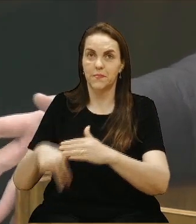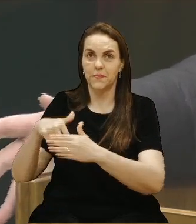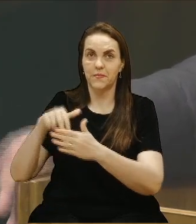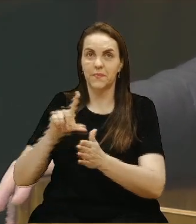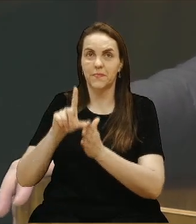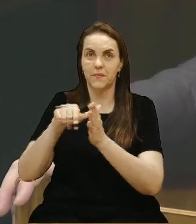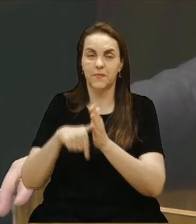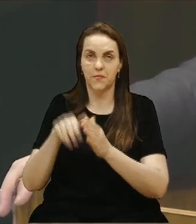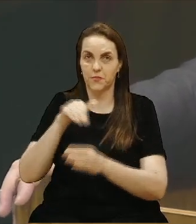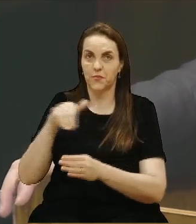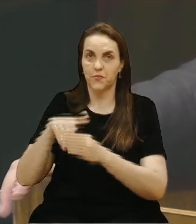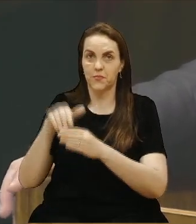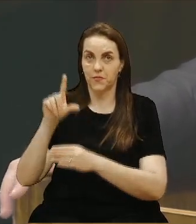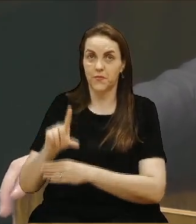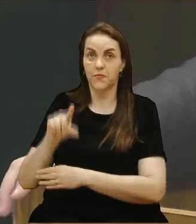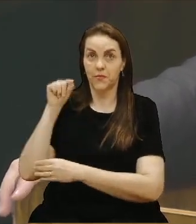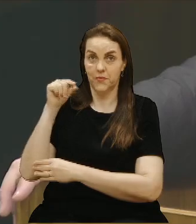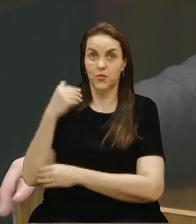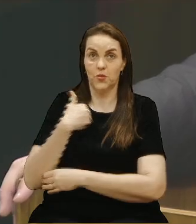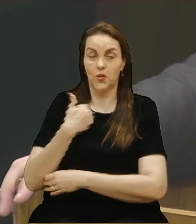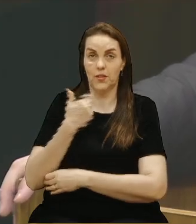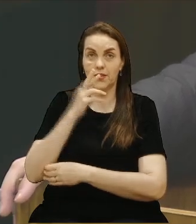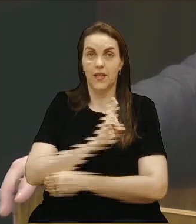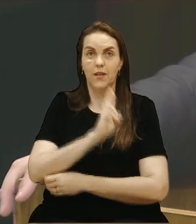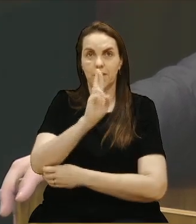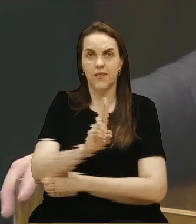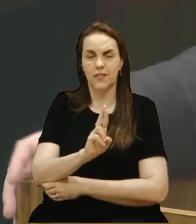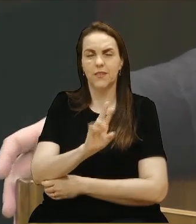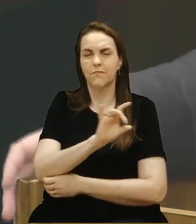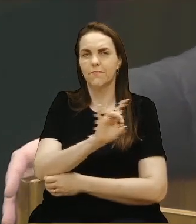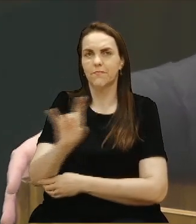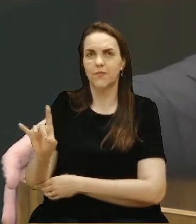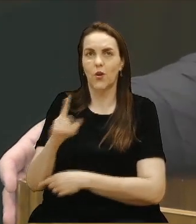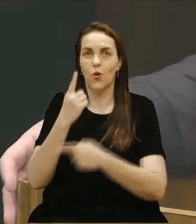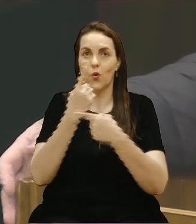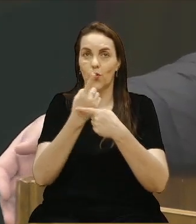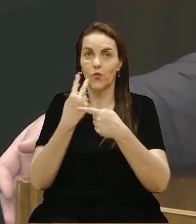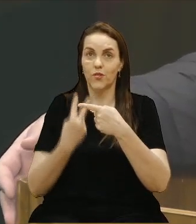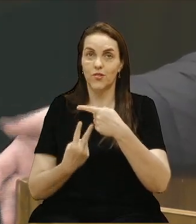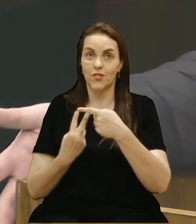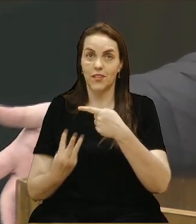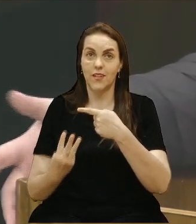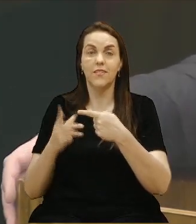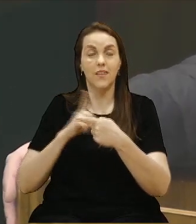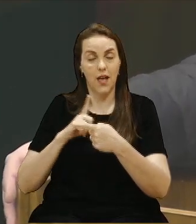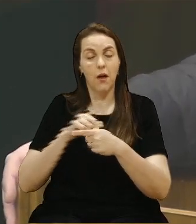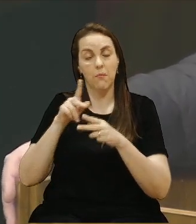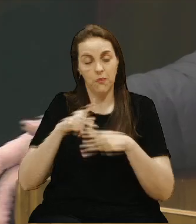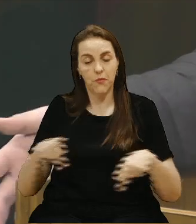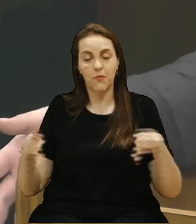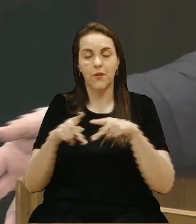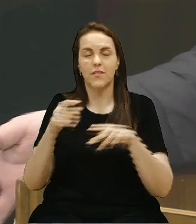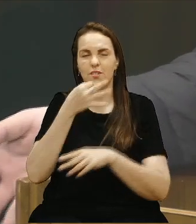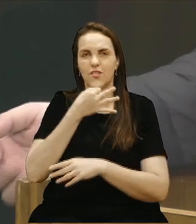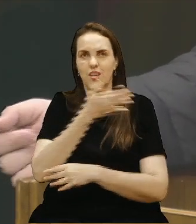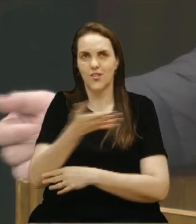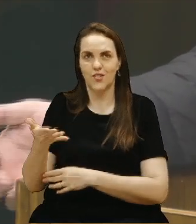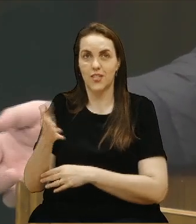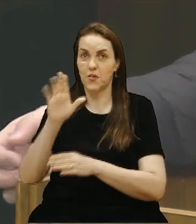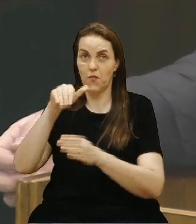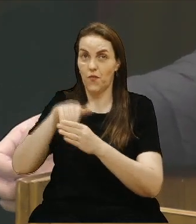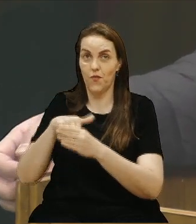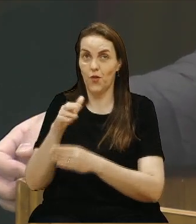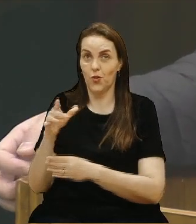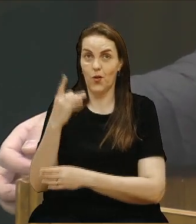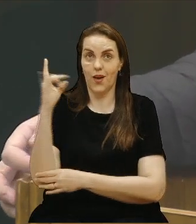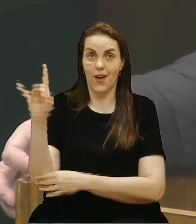depois de estarmos aqui dentro dessa casa, representamos cada um de nós 1/23 aí da população caxiense. Inclusive, quem não votou em cada um